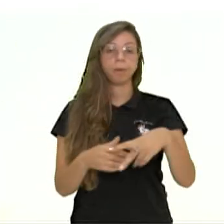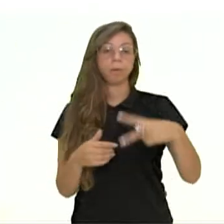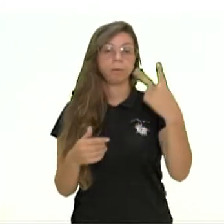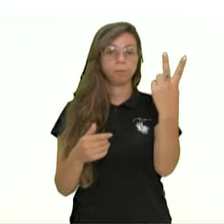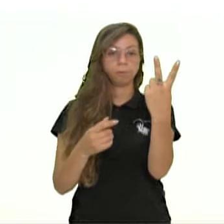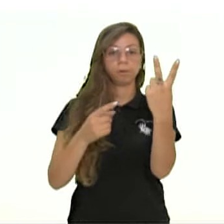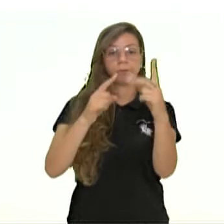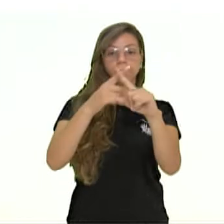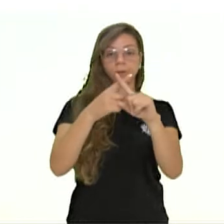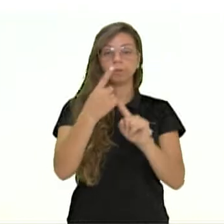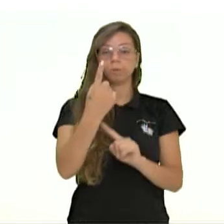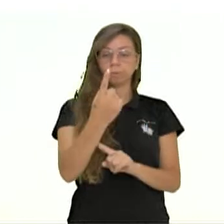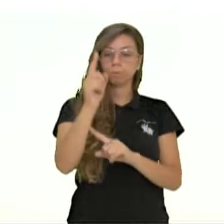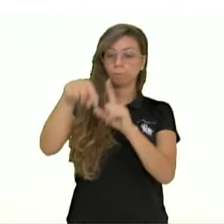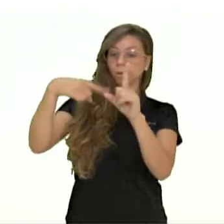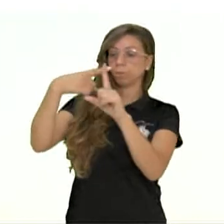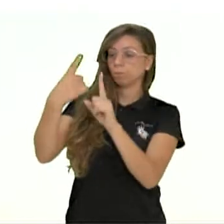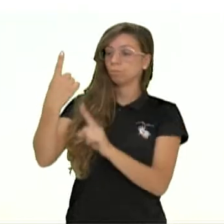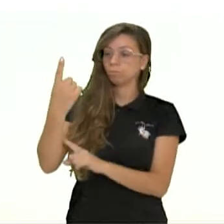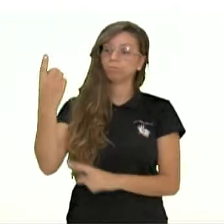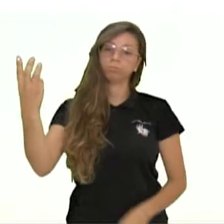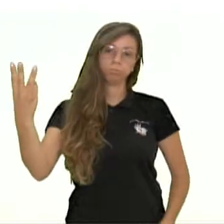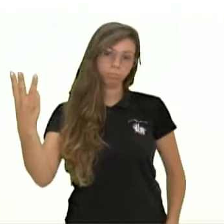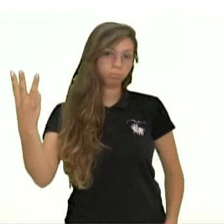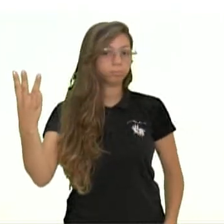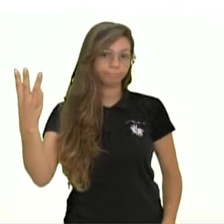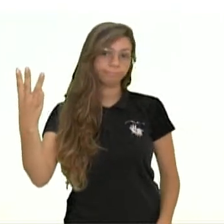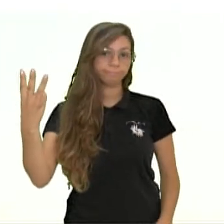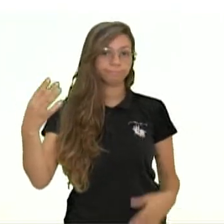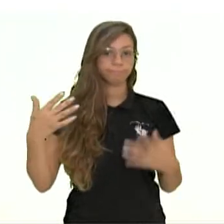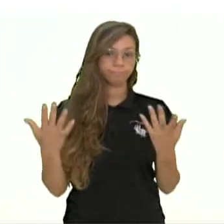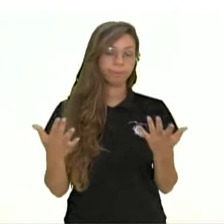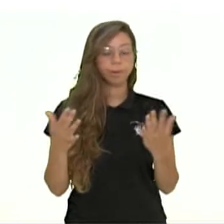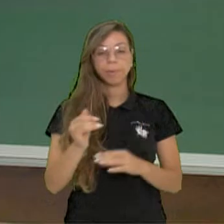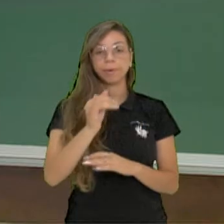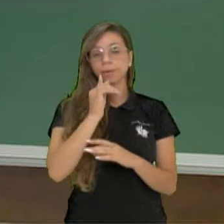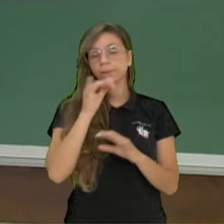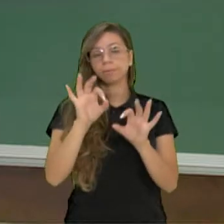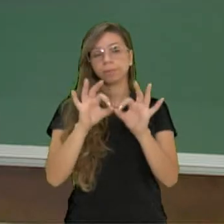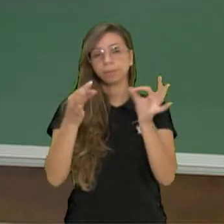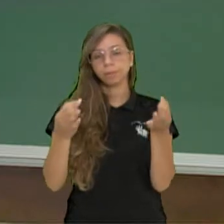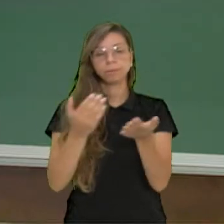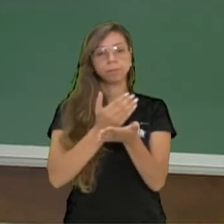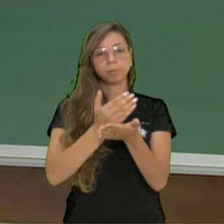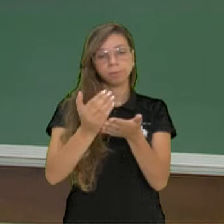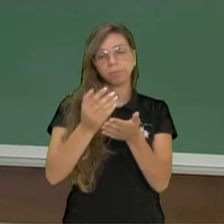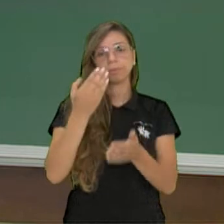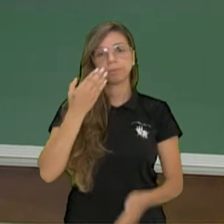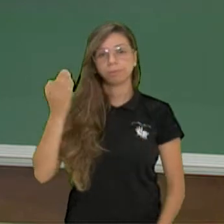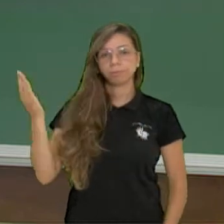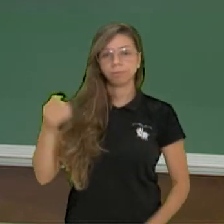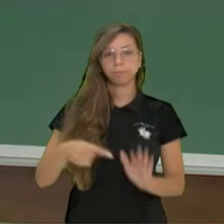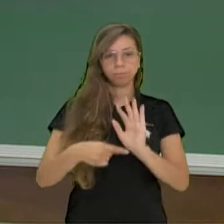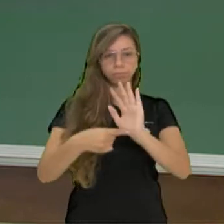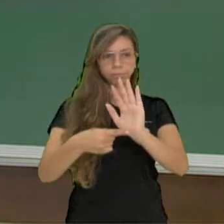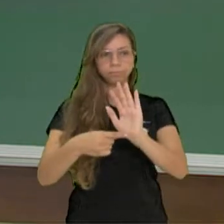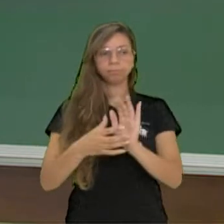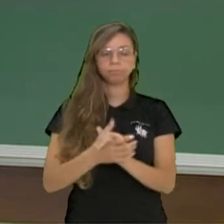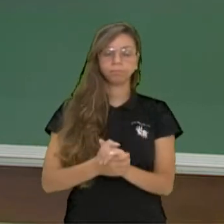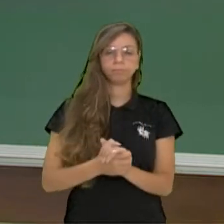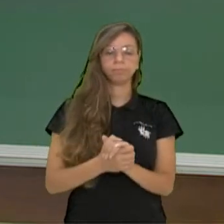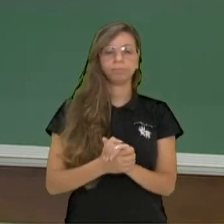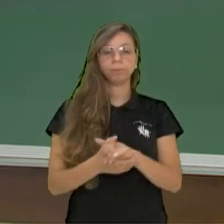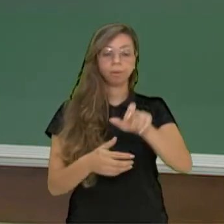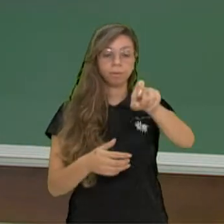dá 2, mais 1 dá 3. Olha só. Até o exemplo que o professor falou agora há pouquinho no início da aula. Se eu substituir x por 1,